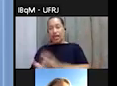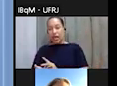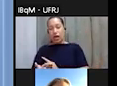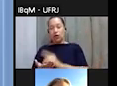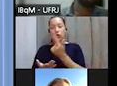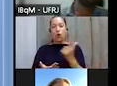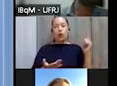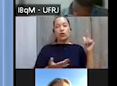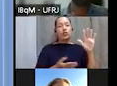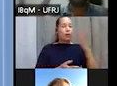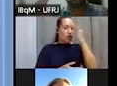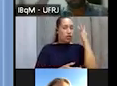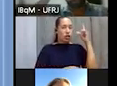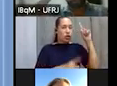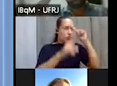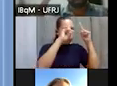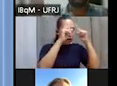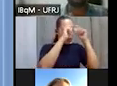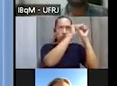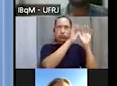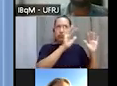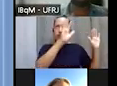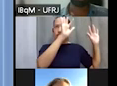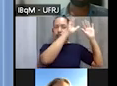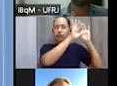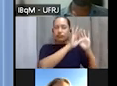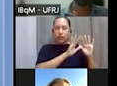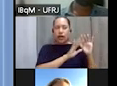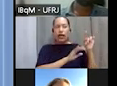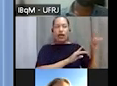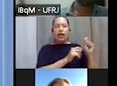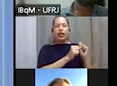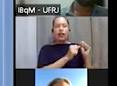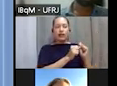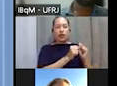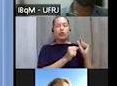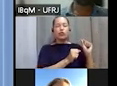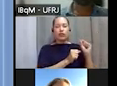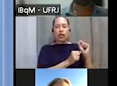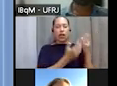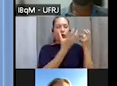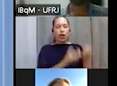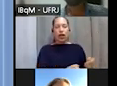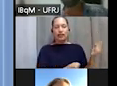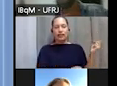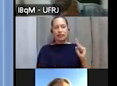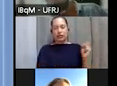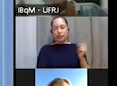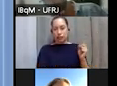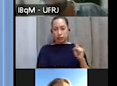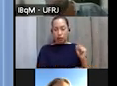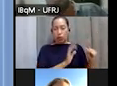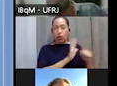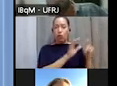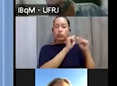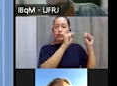quem cria uma própria fantasia. Ela tem gerado uma negação, um sistema real